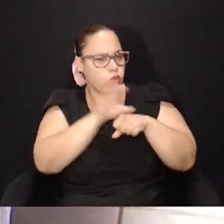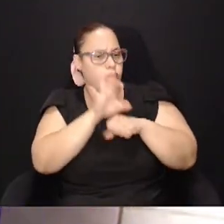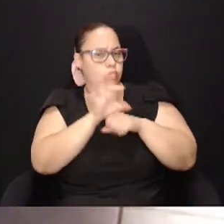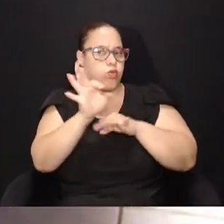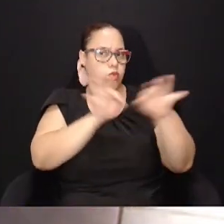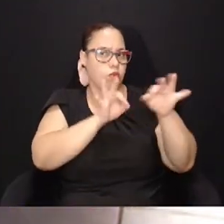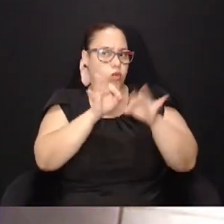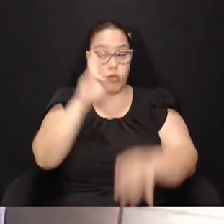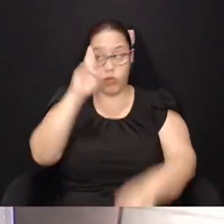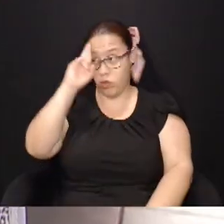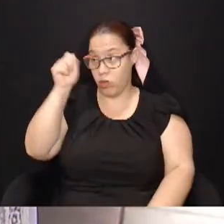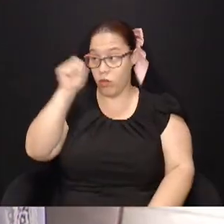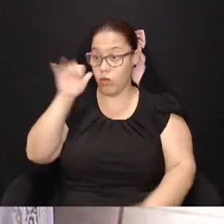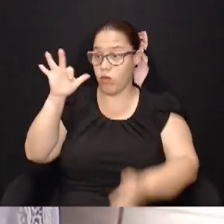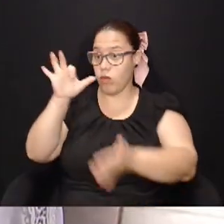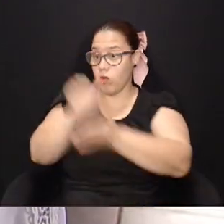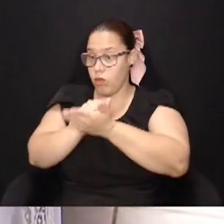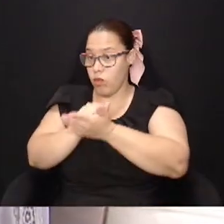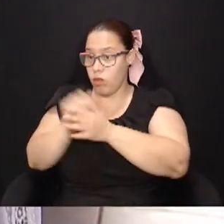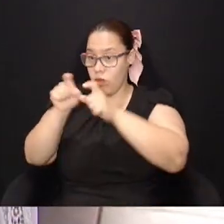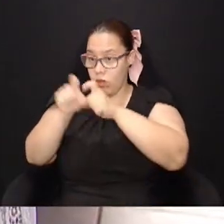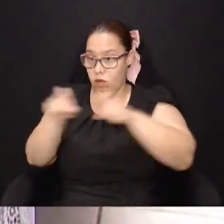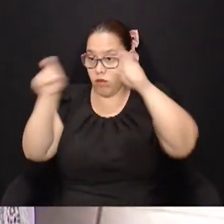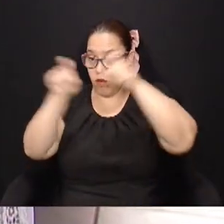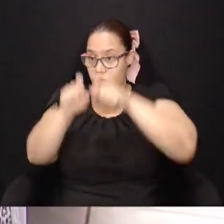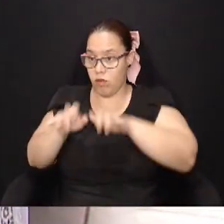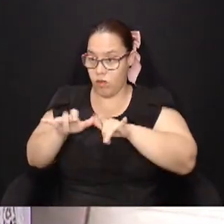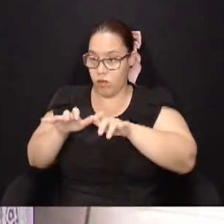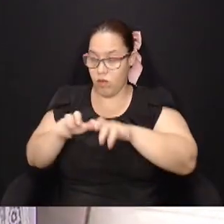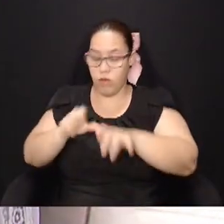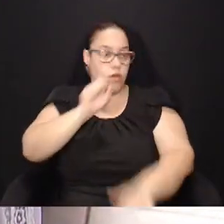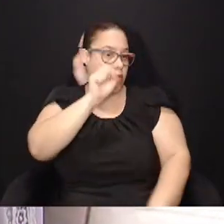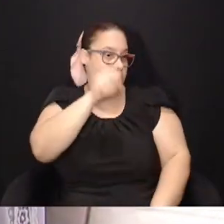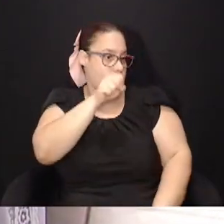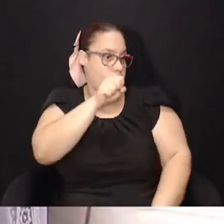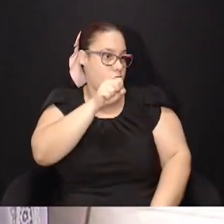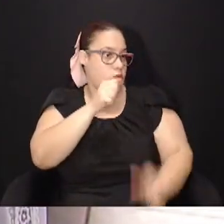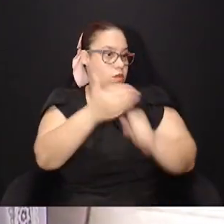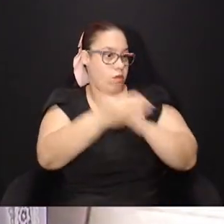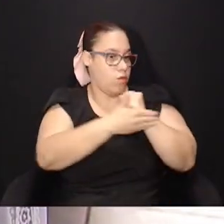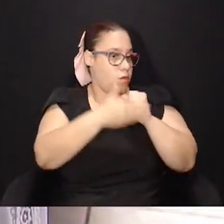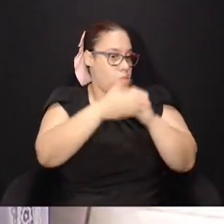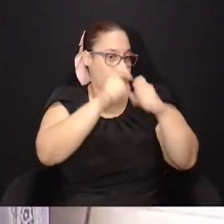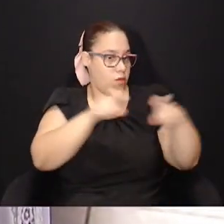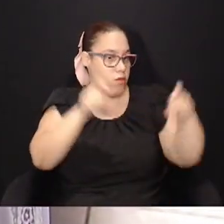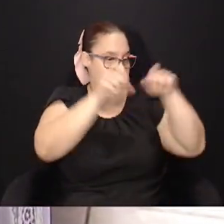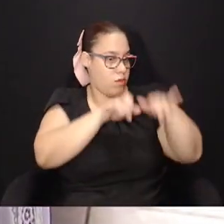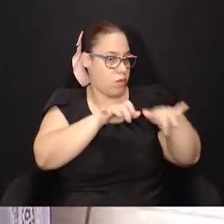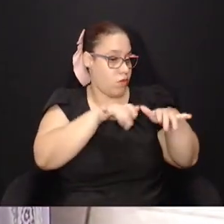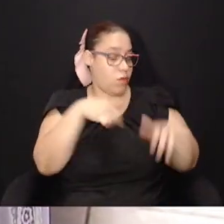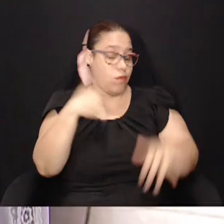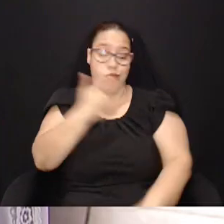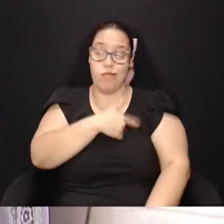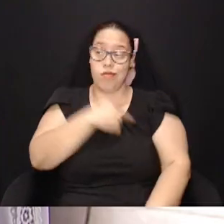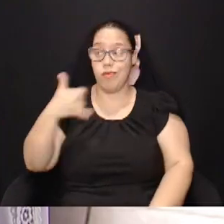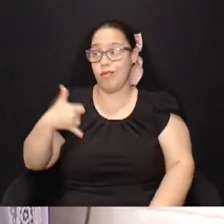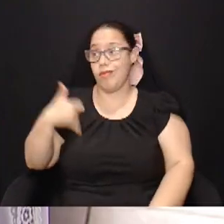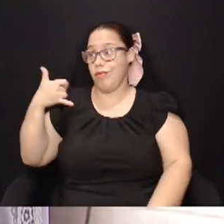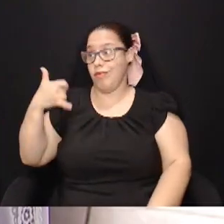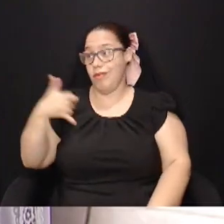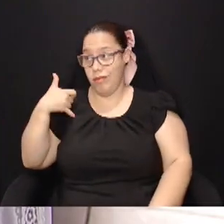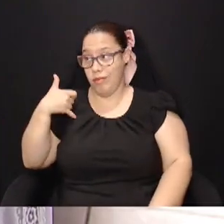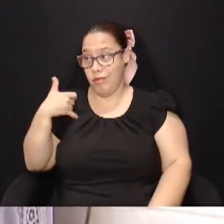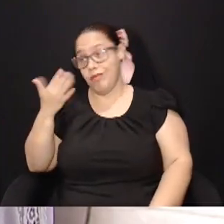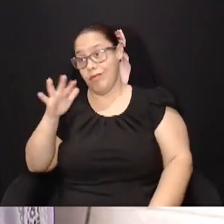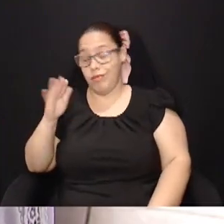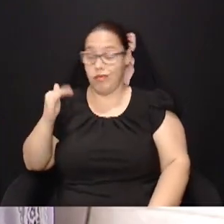inscrever para o curso de informática. Sim, de informática, porque a gente, na idade mais, assim, um pouco mais de idade,